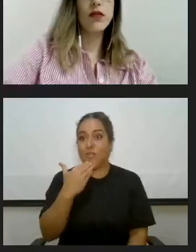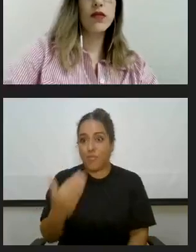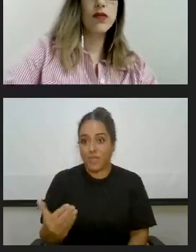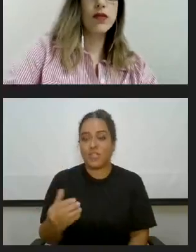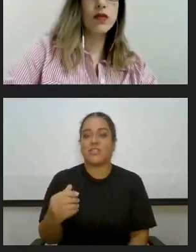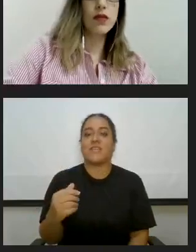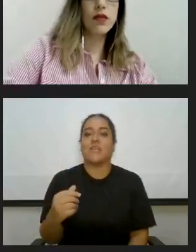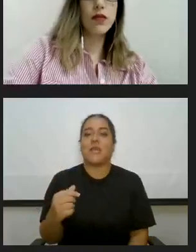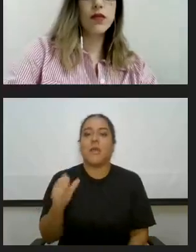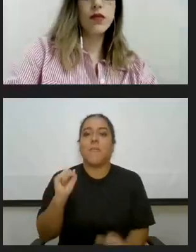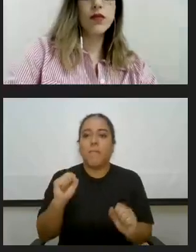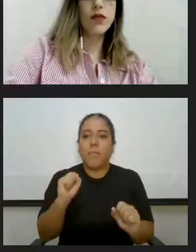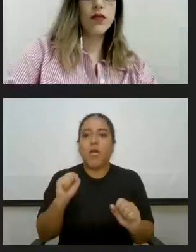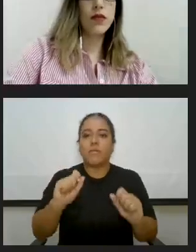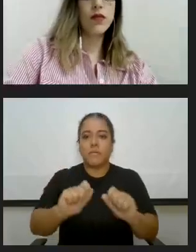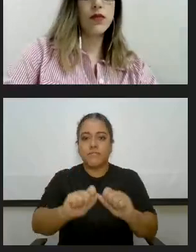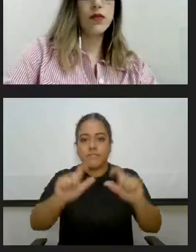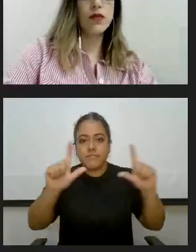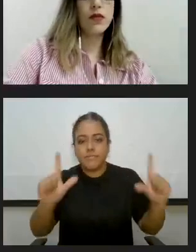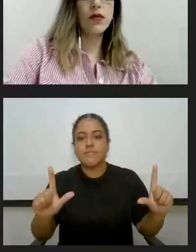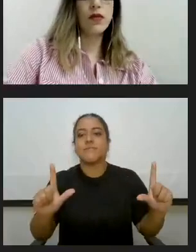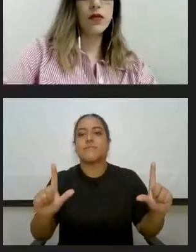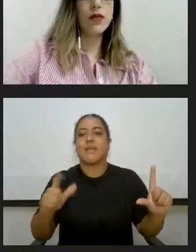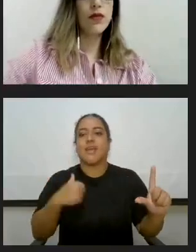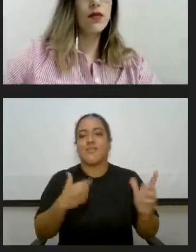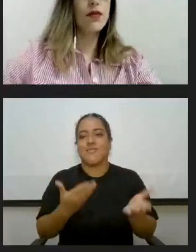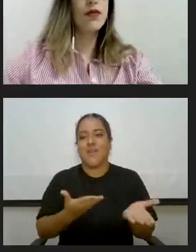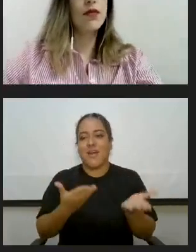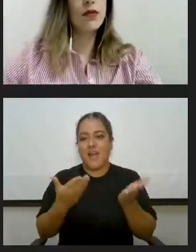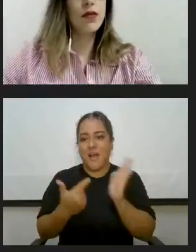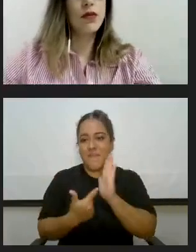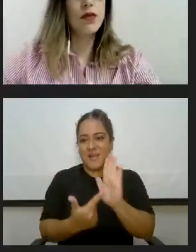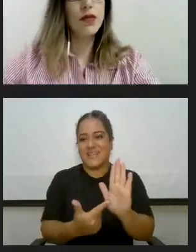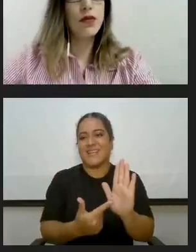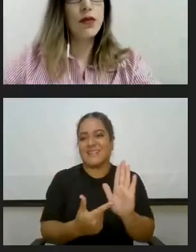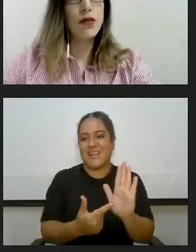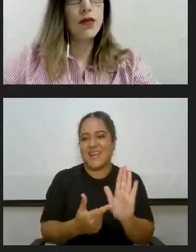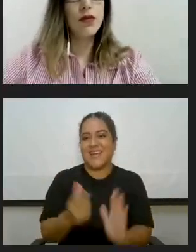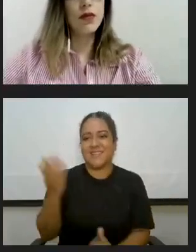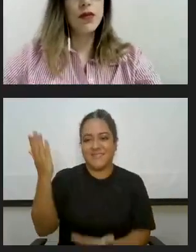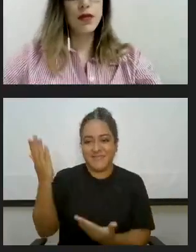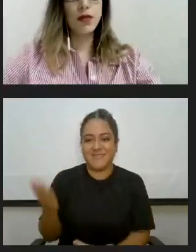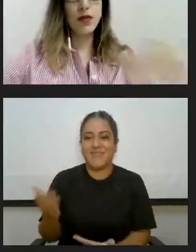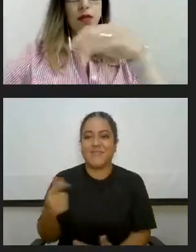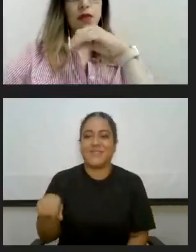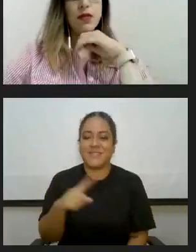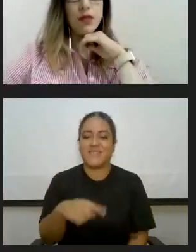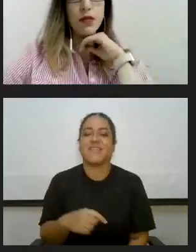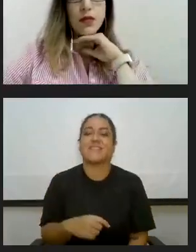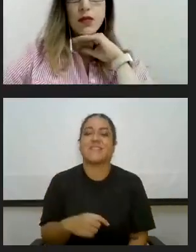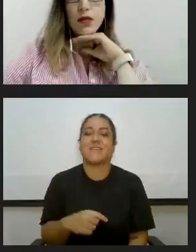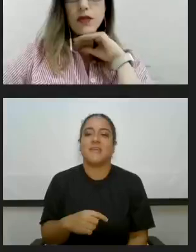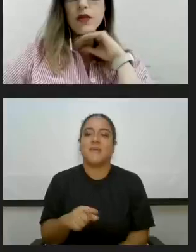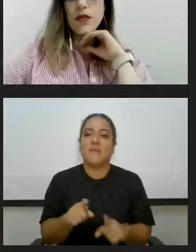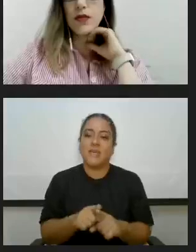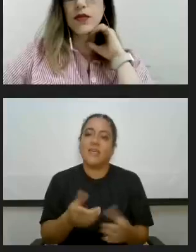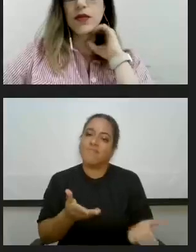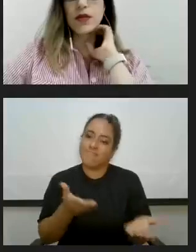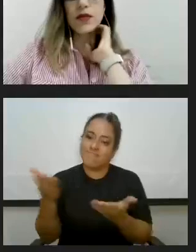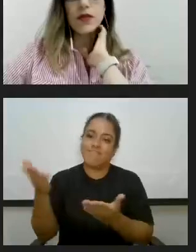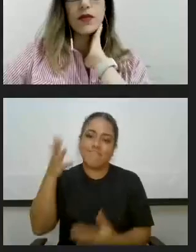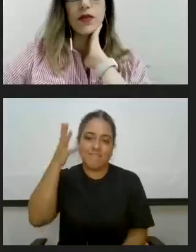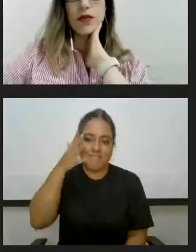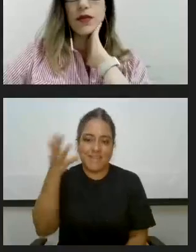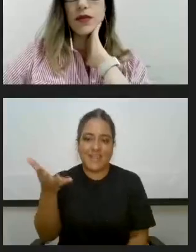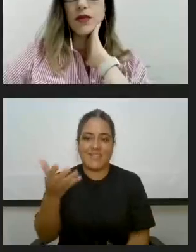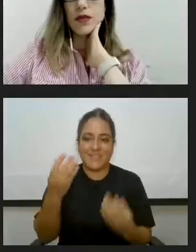possa abrir a câmera, que eu já vou apresentar ela para vocês. e em seguida passar a palavra.